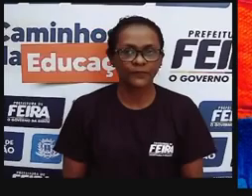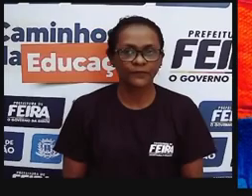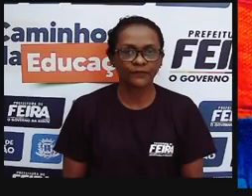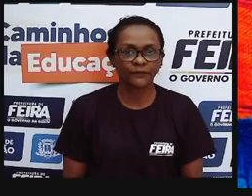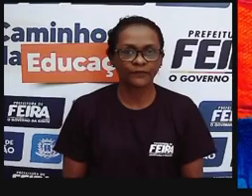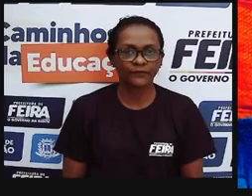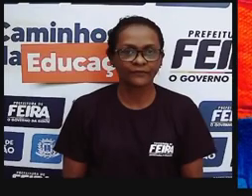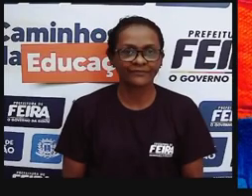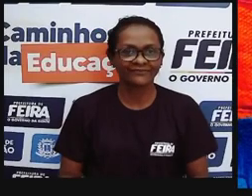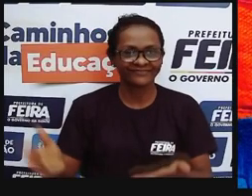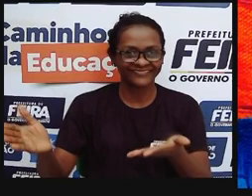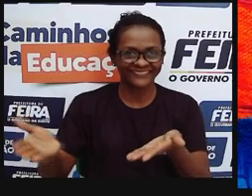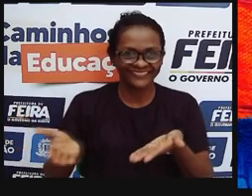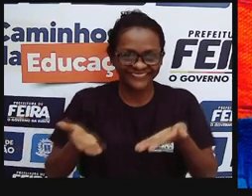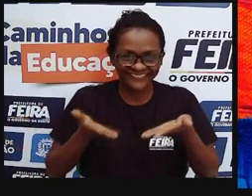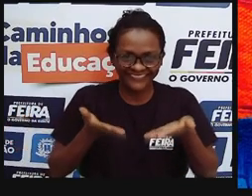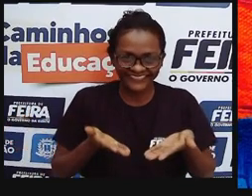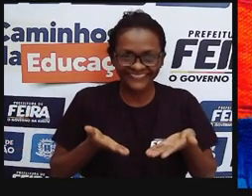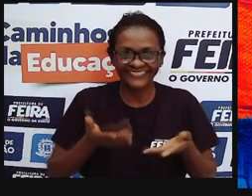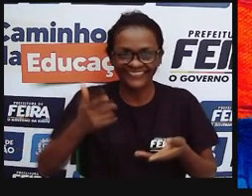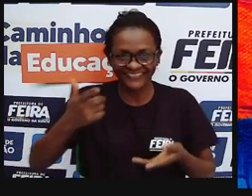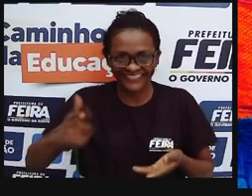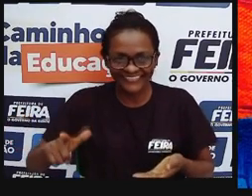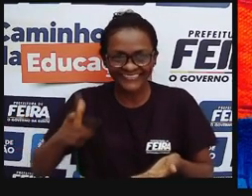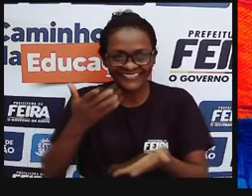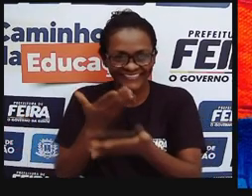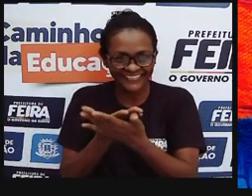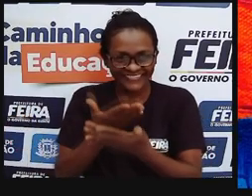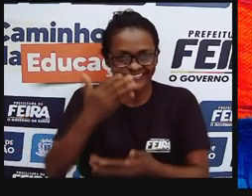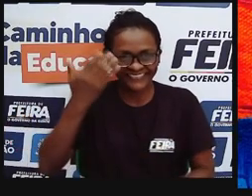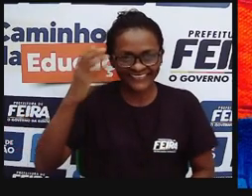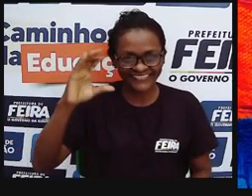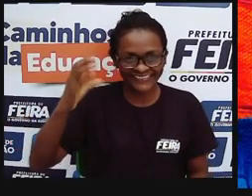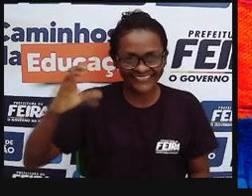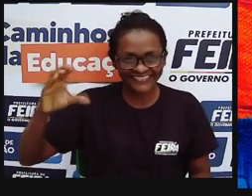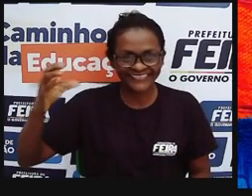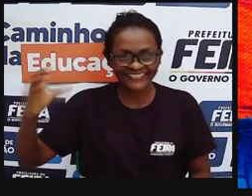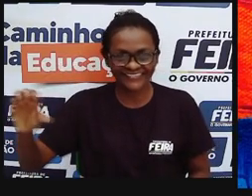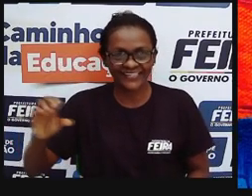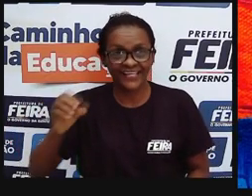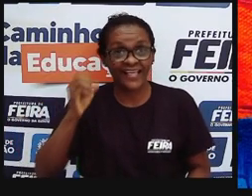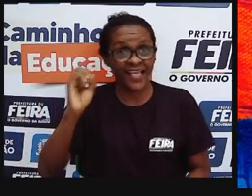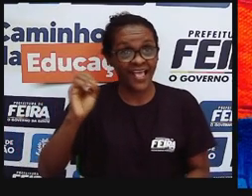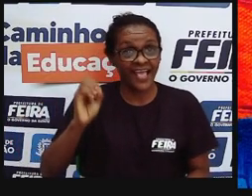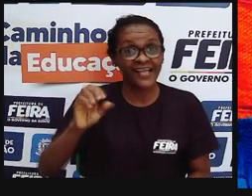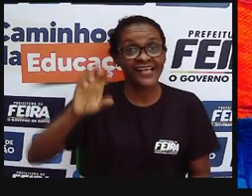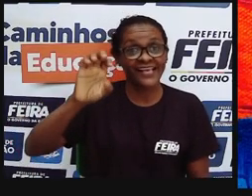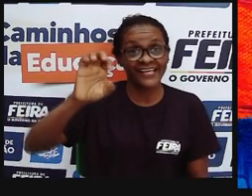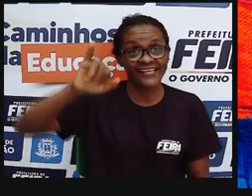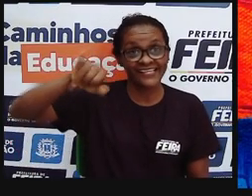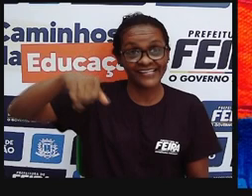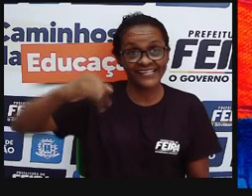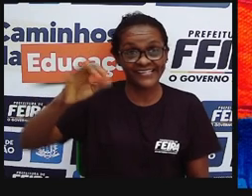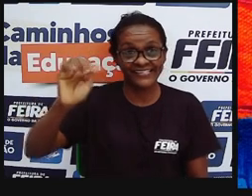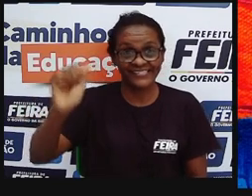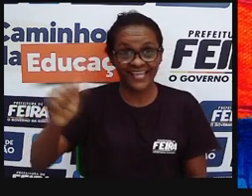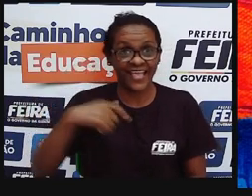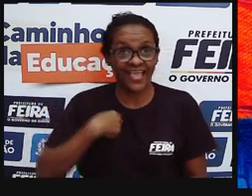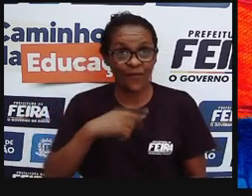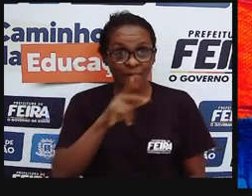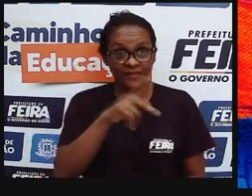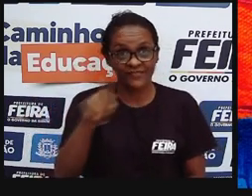Bem-vindos a mais uma aula de ciências, aula paraeja. Eu sou a professora Karine